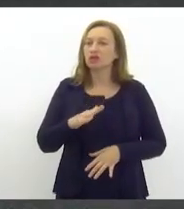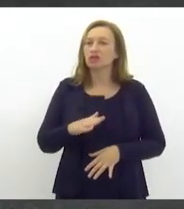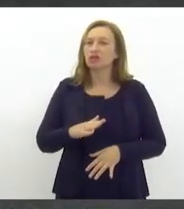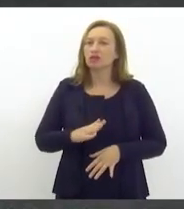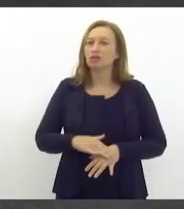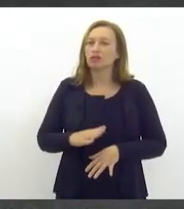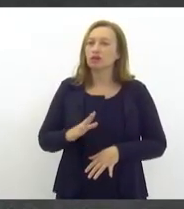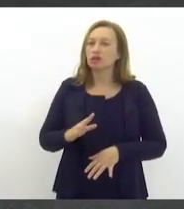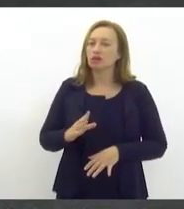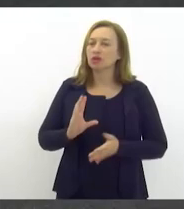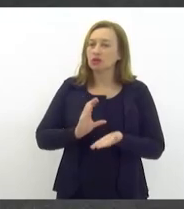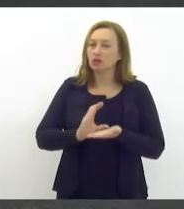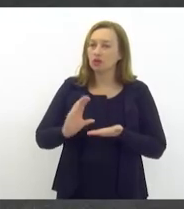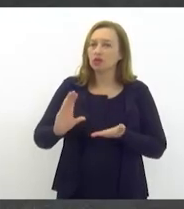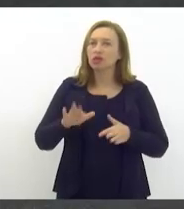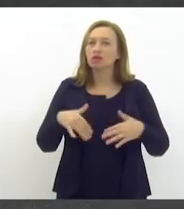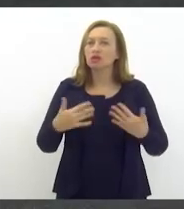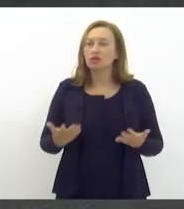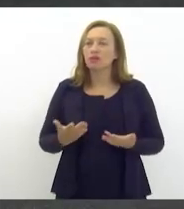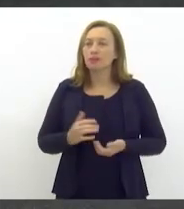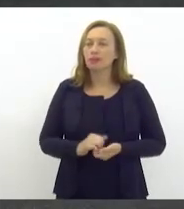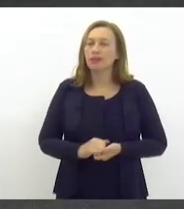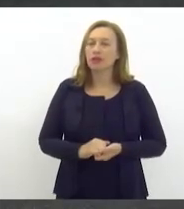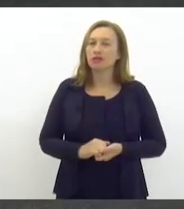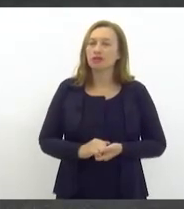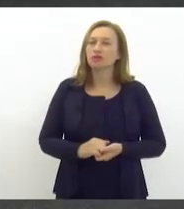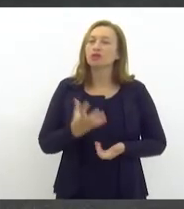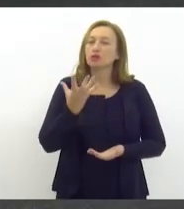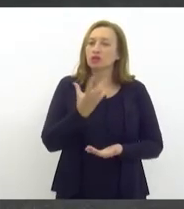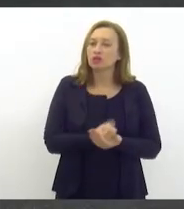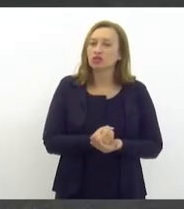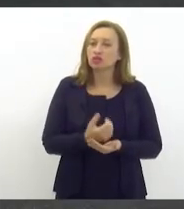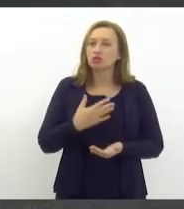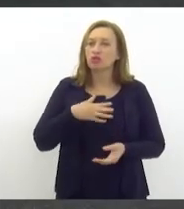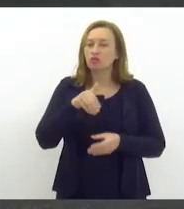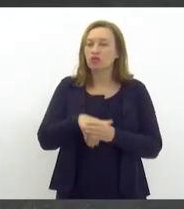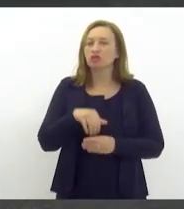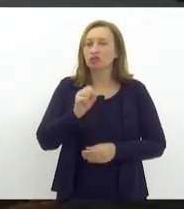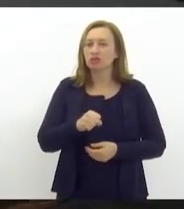condições e mais recursos. Portanto, está aí o registro do meu voto